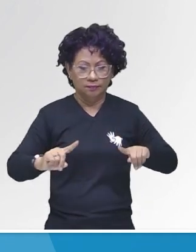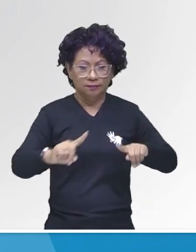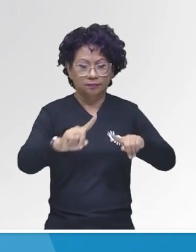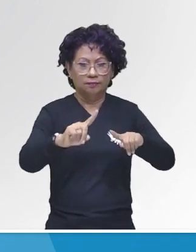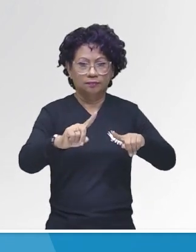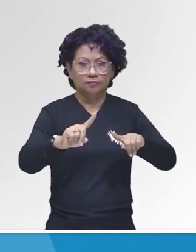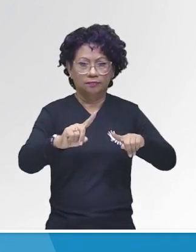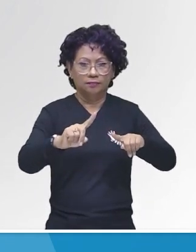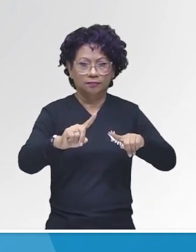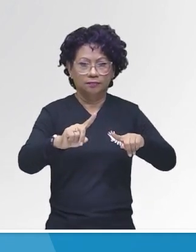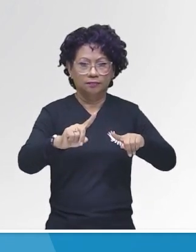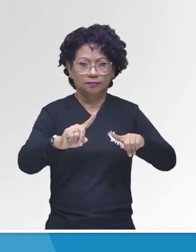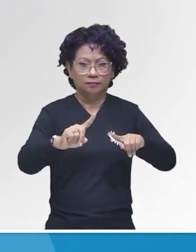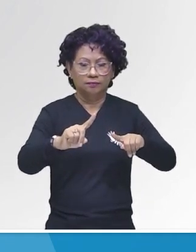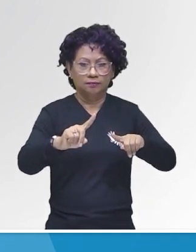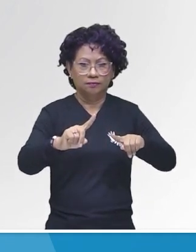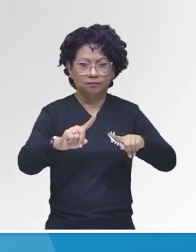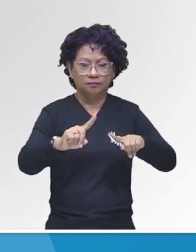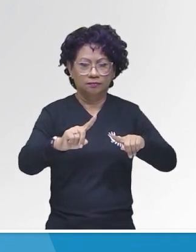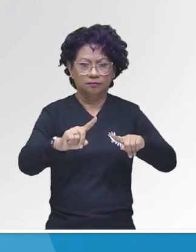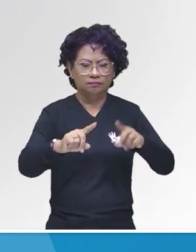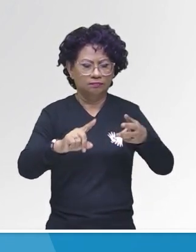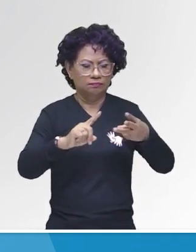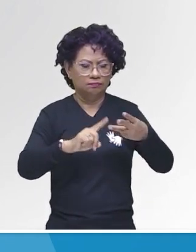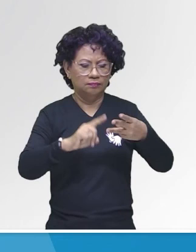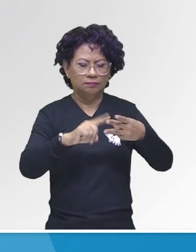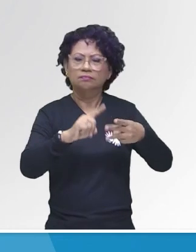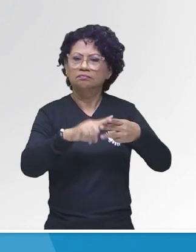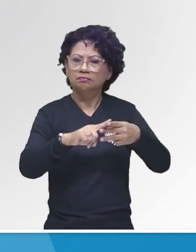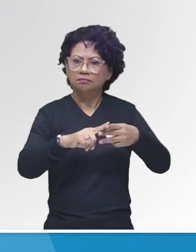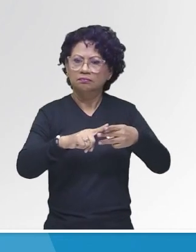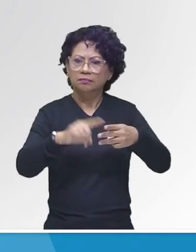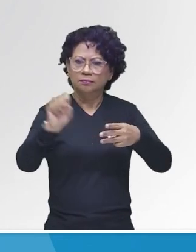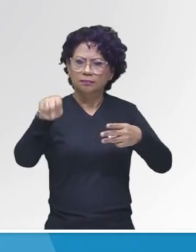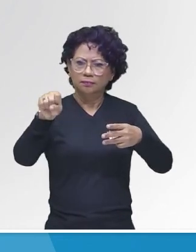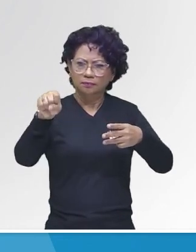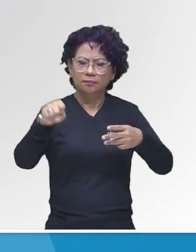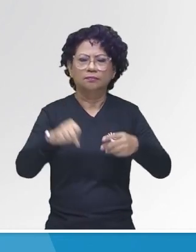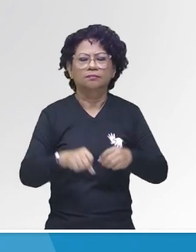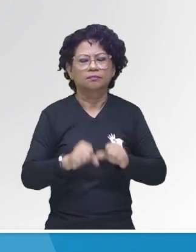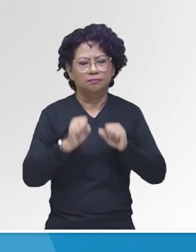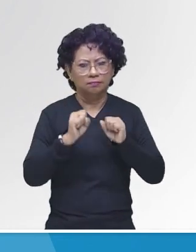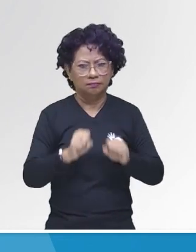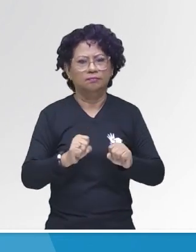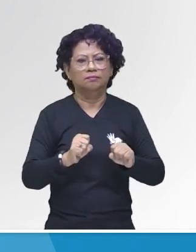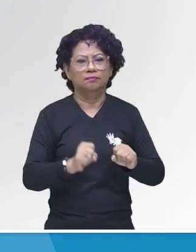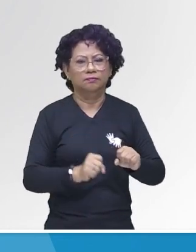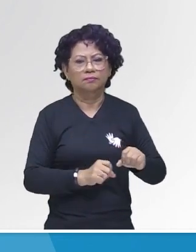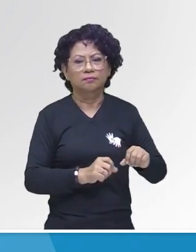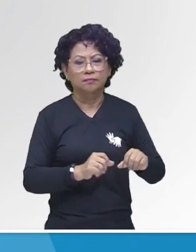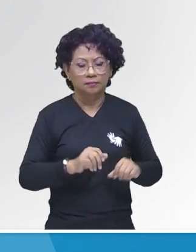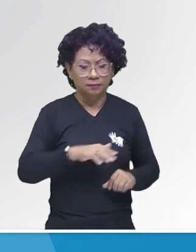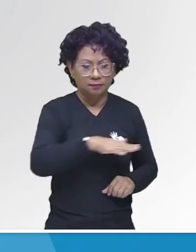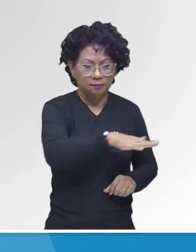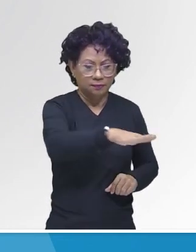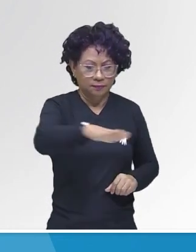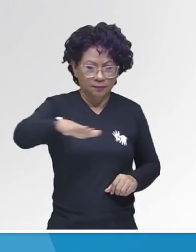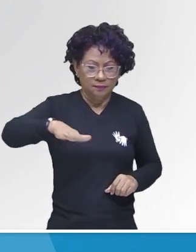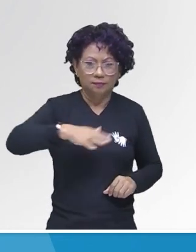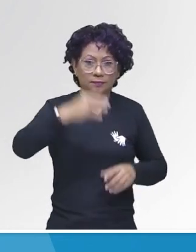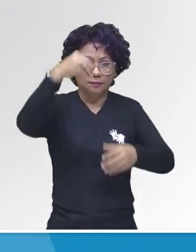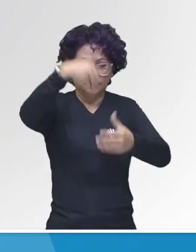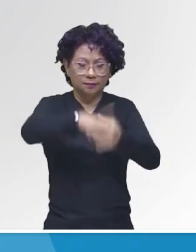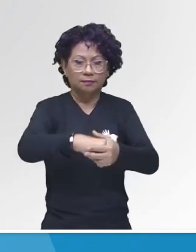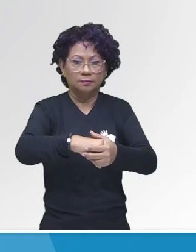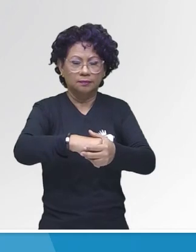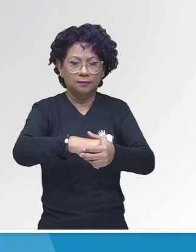são coincidentes. Tudo isso aí é verdadeiro, ó. 2 retas podem ser coplanares, pertencem ao mesmo plano, podem ser paralelas,